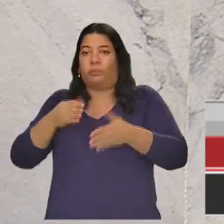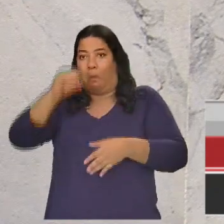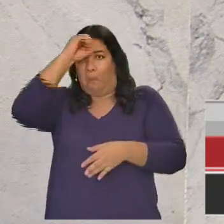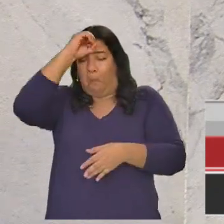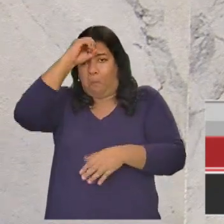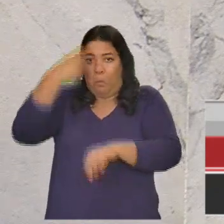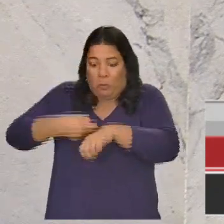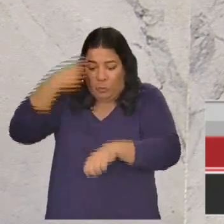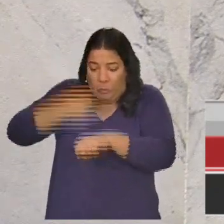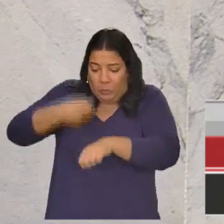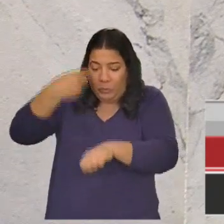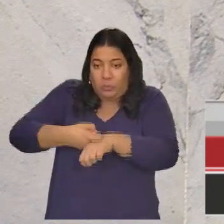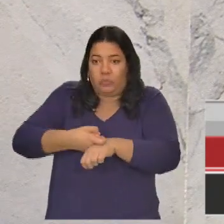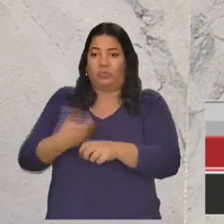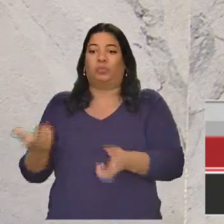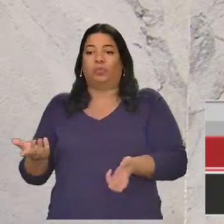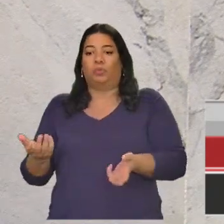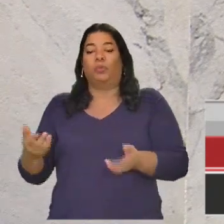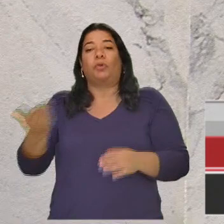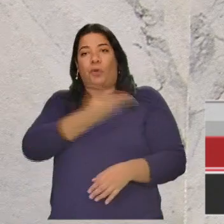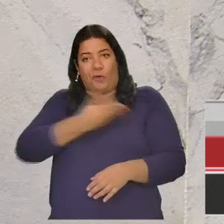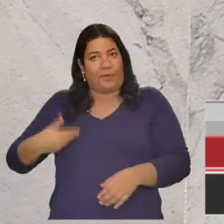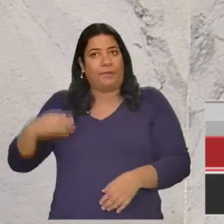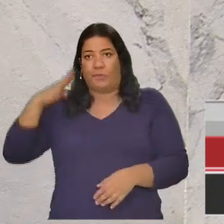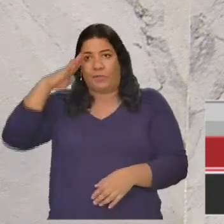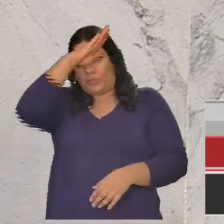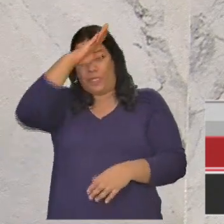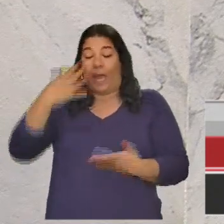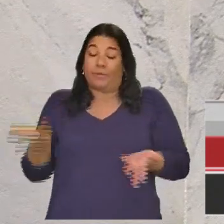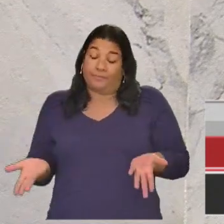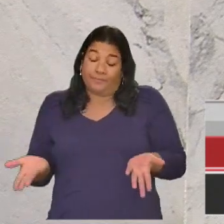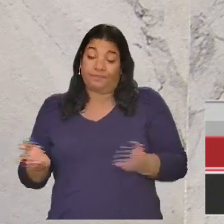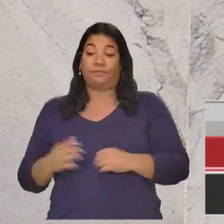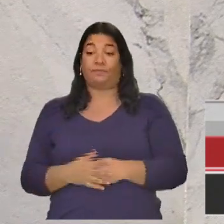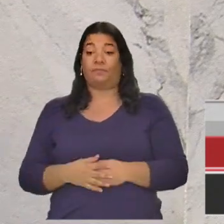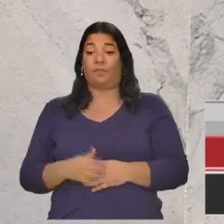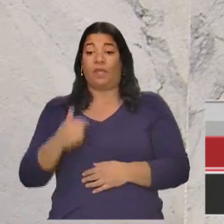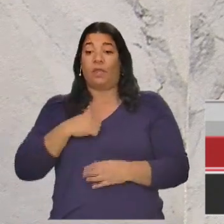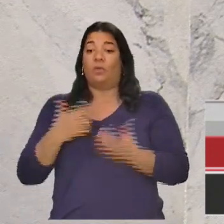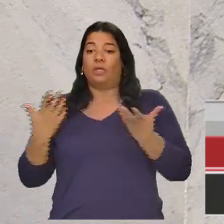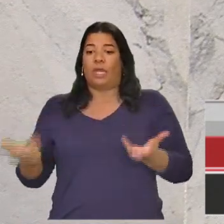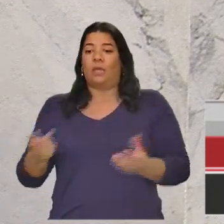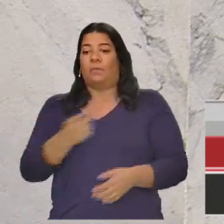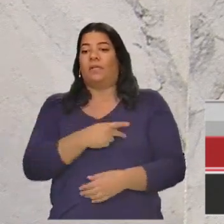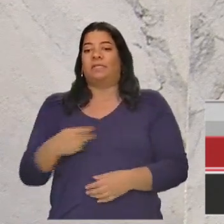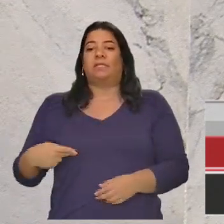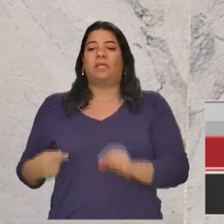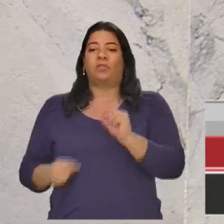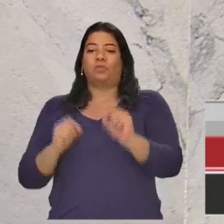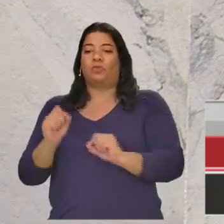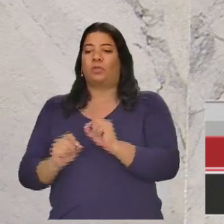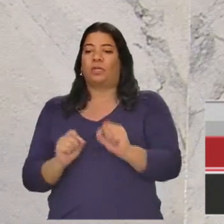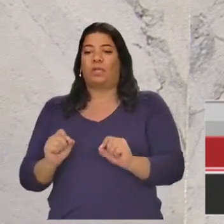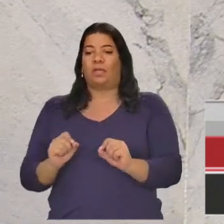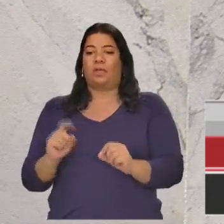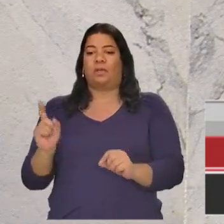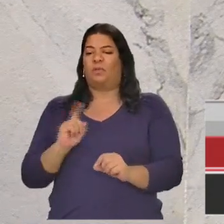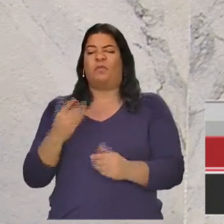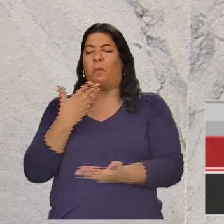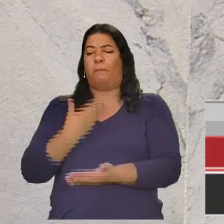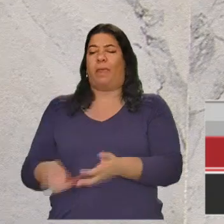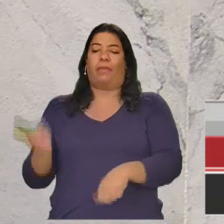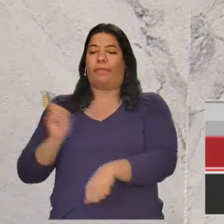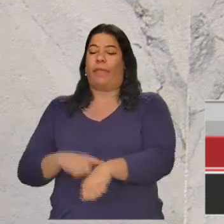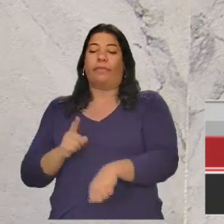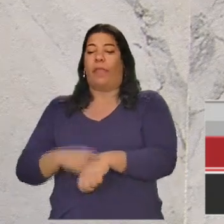e da estupidez do governo bolsonaro né mas eu queria ser presidente me ater aqui não vou nem perder muito tempo com isso né